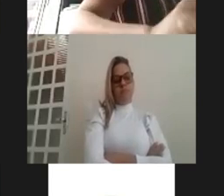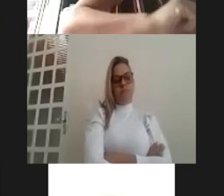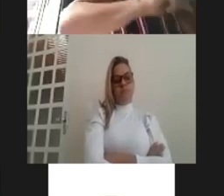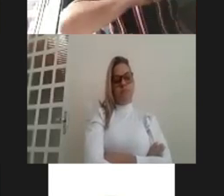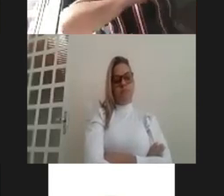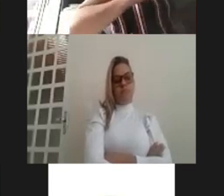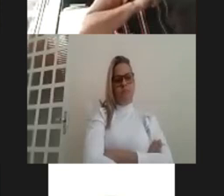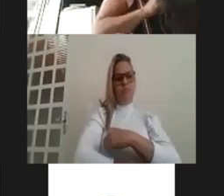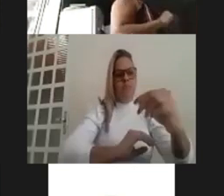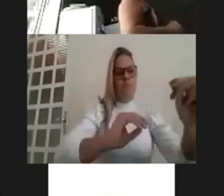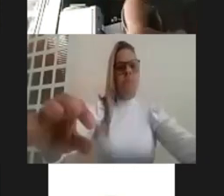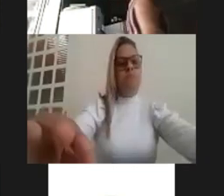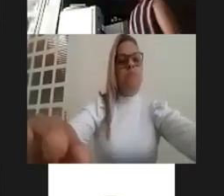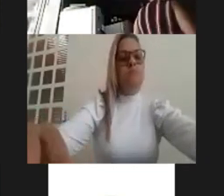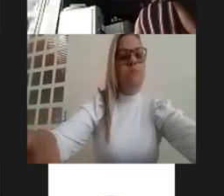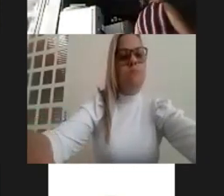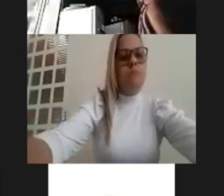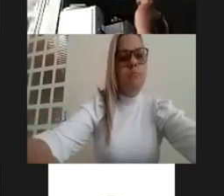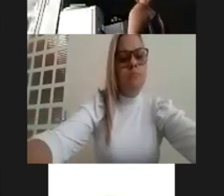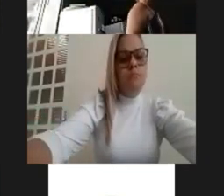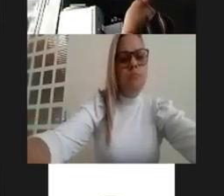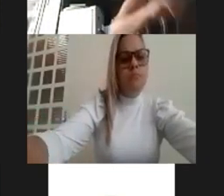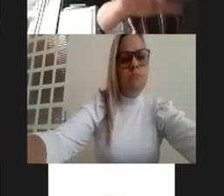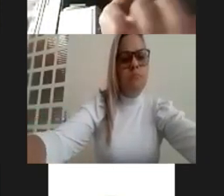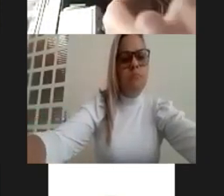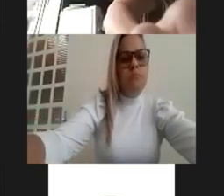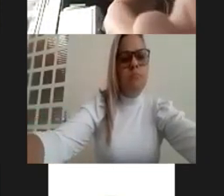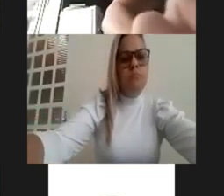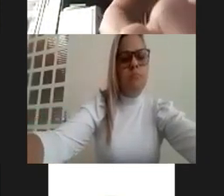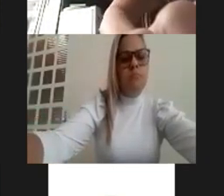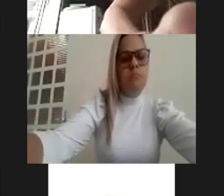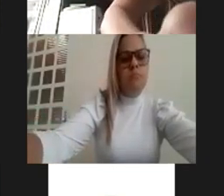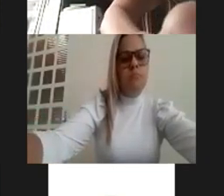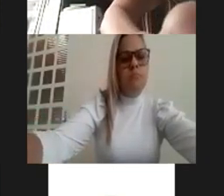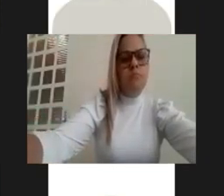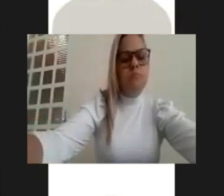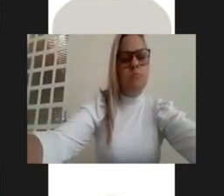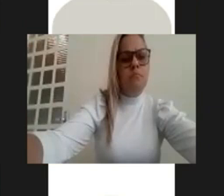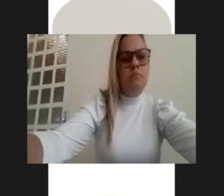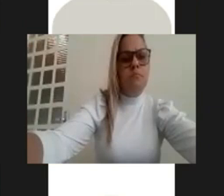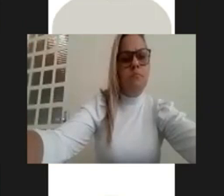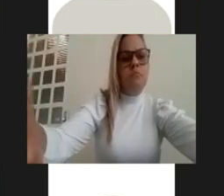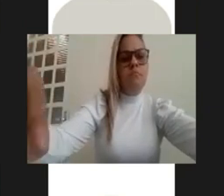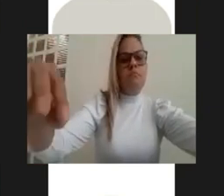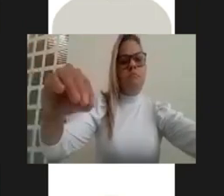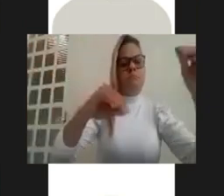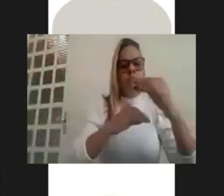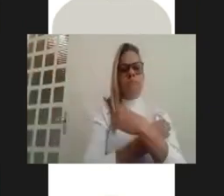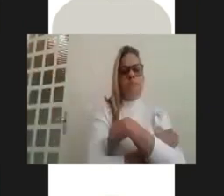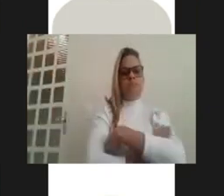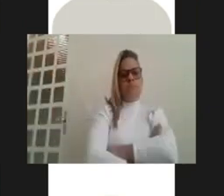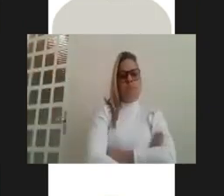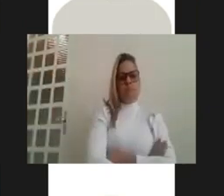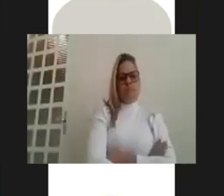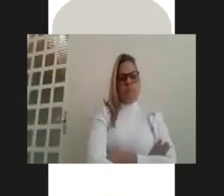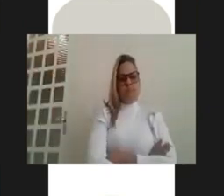que delícia. Ah, tá vendo? Isso. No sofá. Ele deitadinho no sofá, ele disse: mamãe, eu